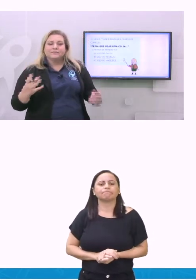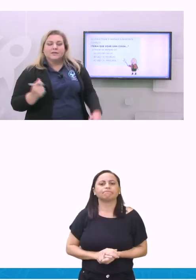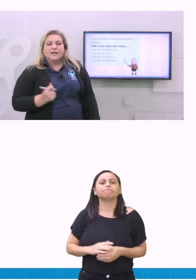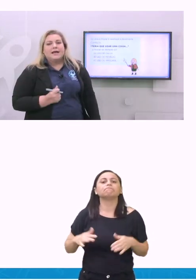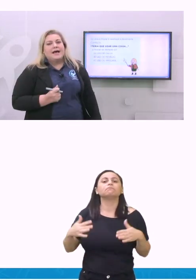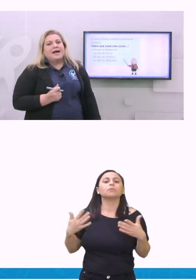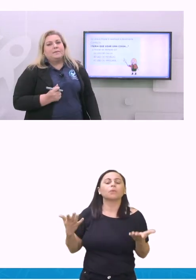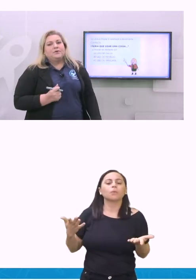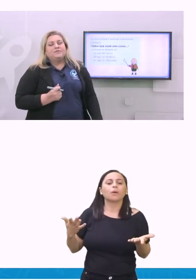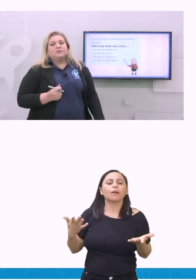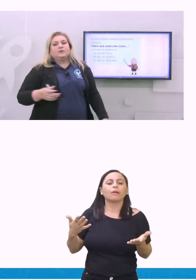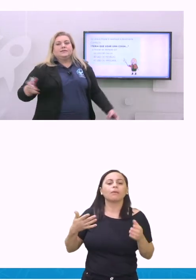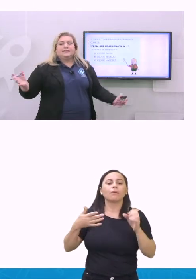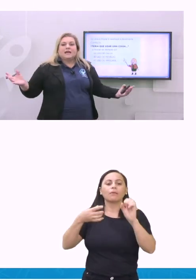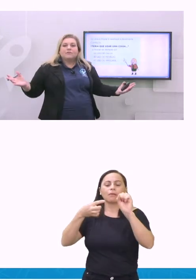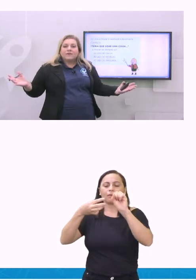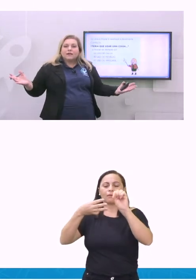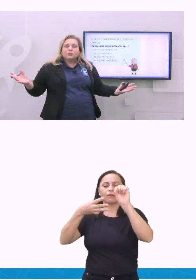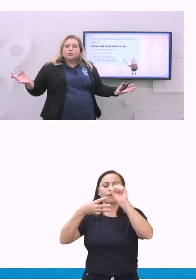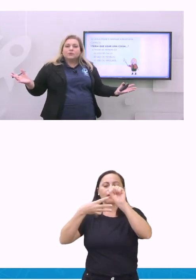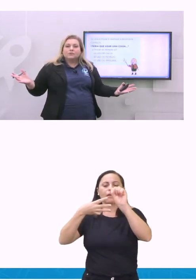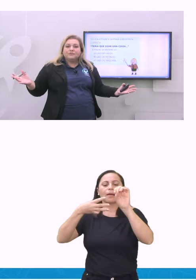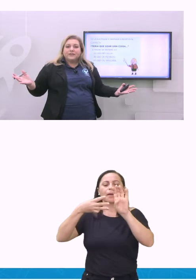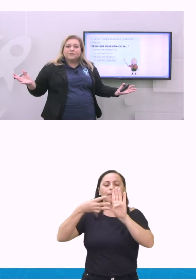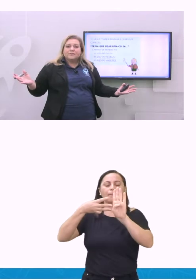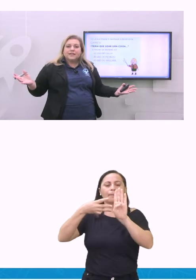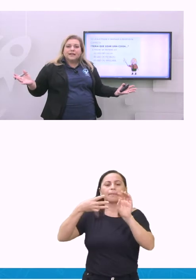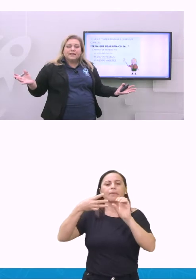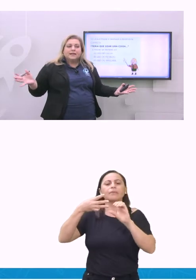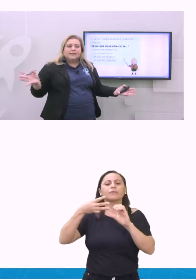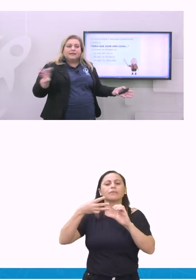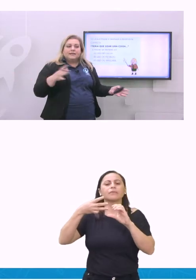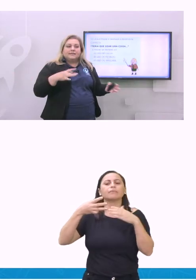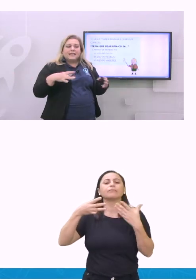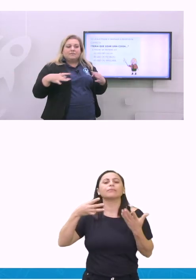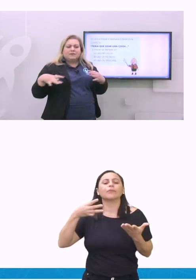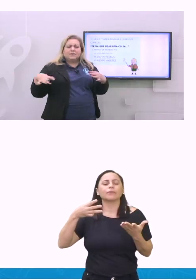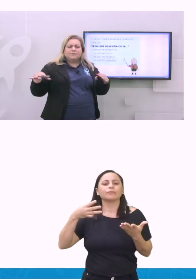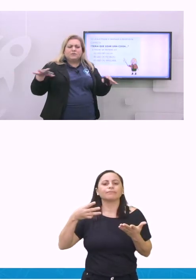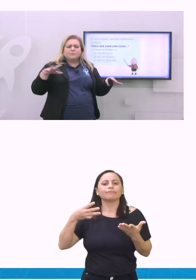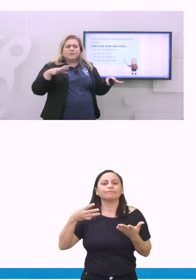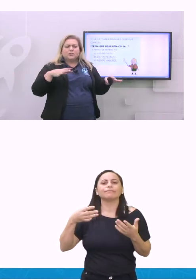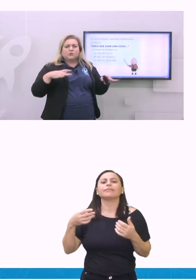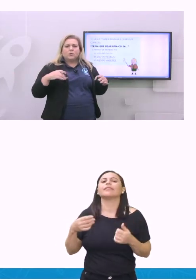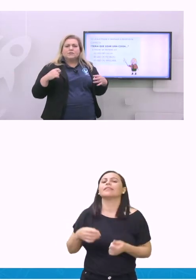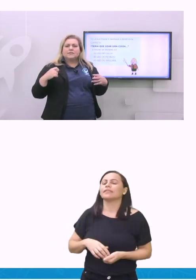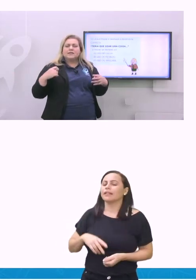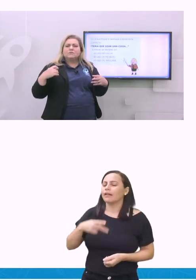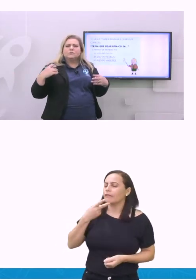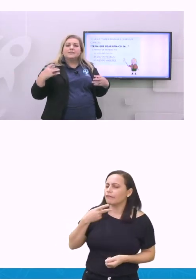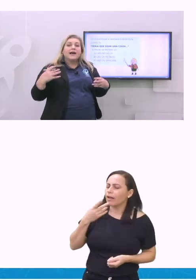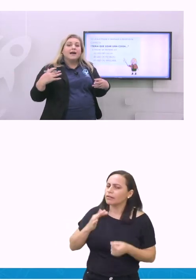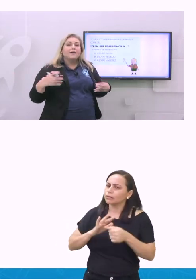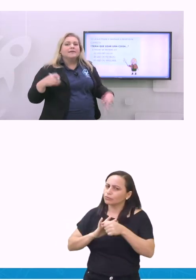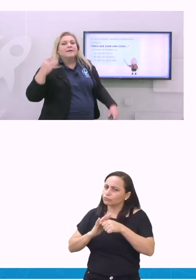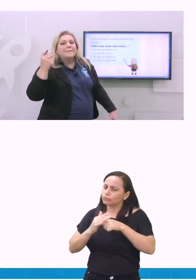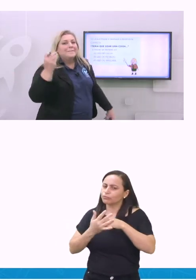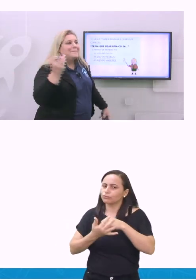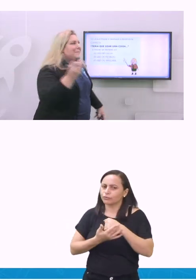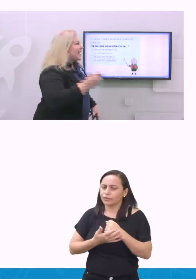máscara? Ah, professora, eles estavam falando sobre o vírus, né? E eles estavam falando que viam as pessoas teriam que